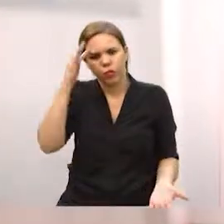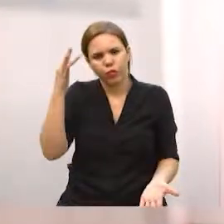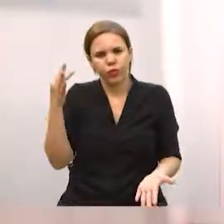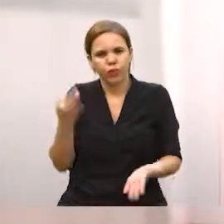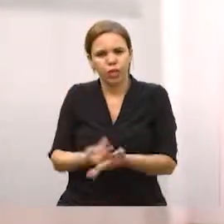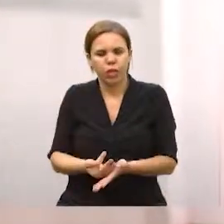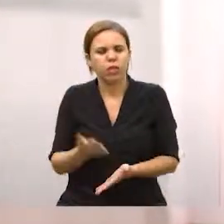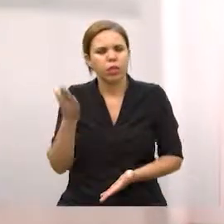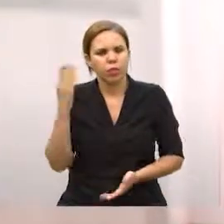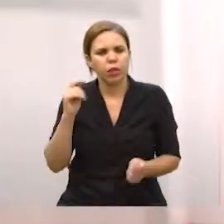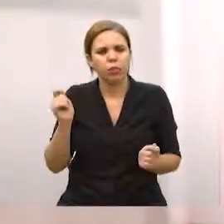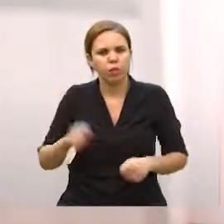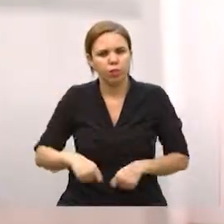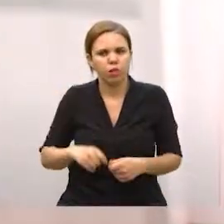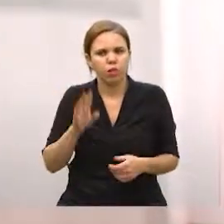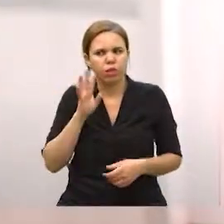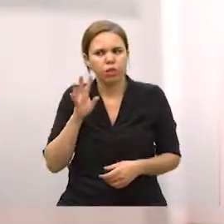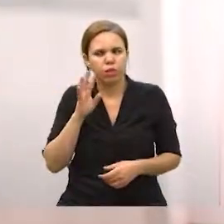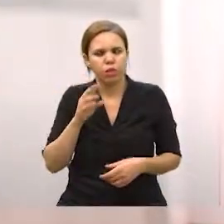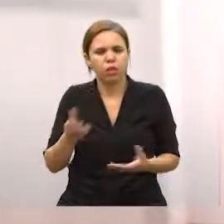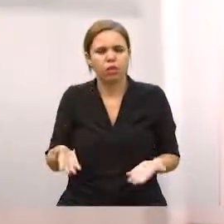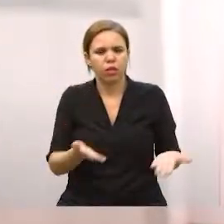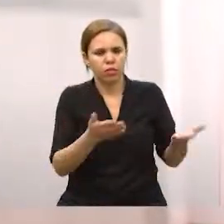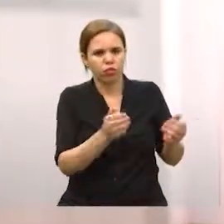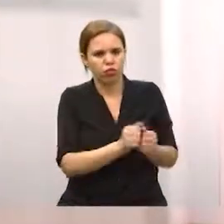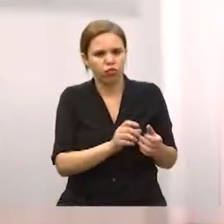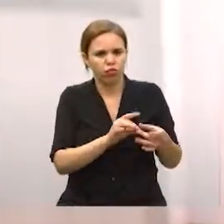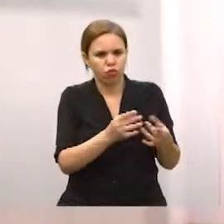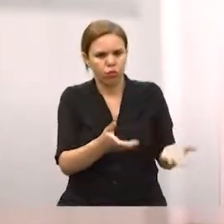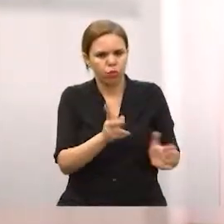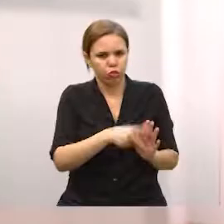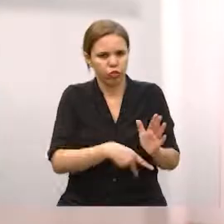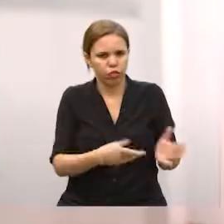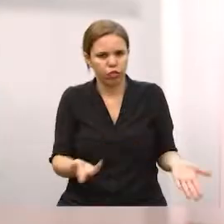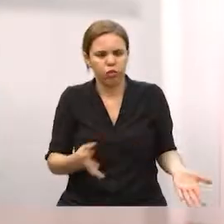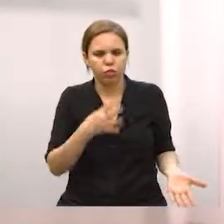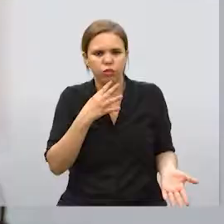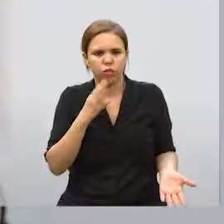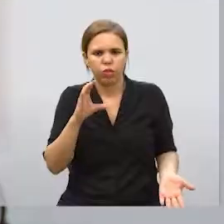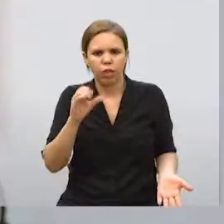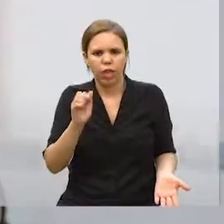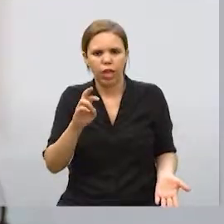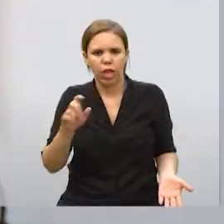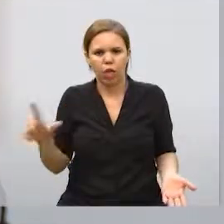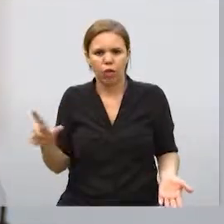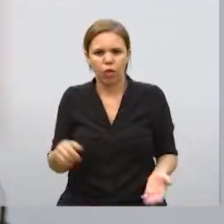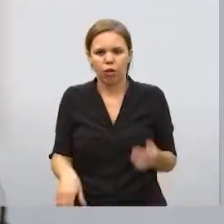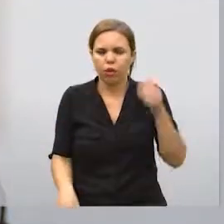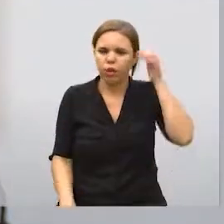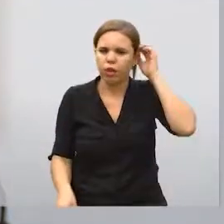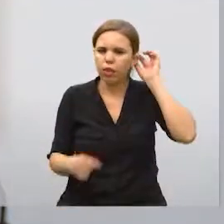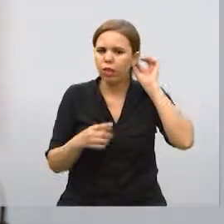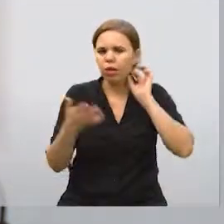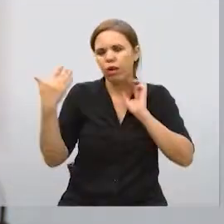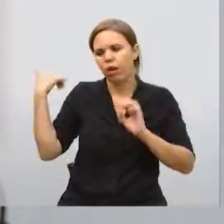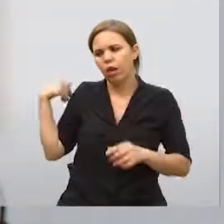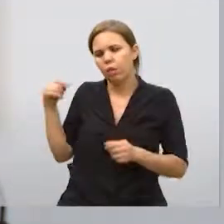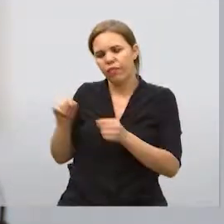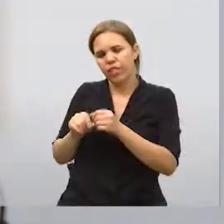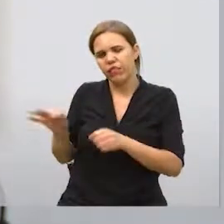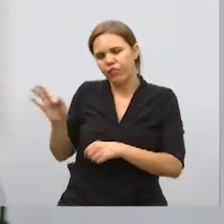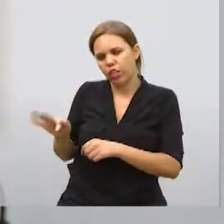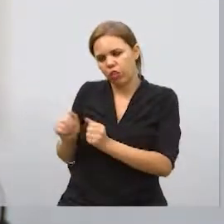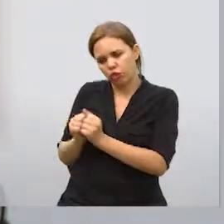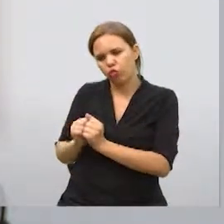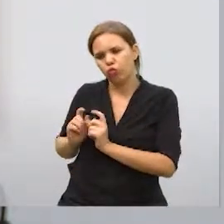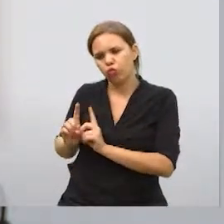qual eu confiava e sabia que podia ser bacana trazer ela para esse projeto. Conheci a Carol na época que